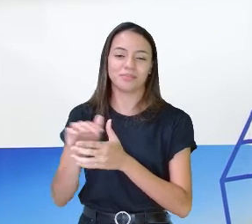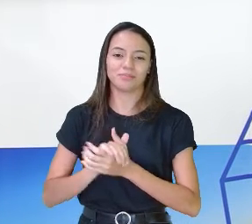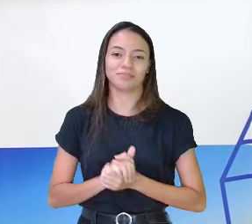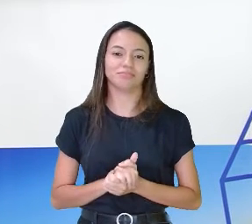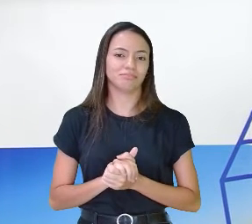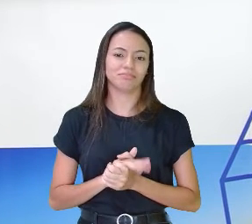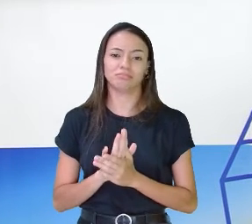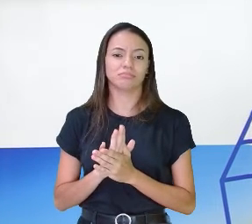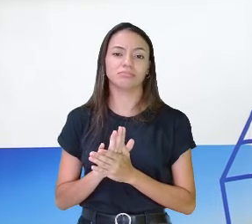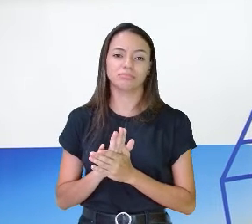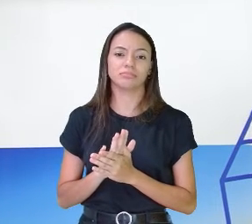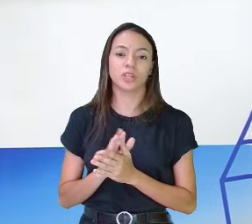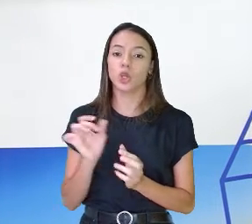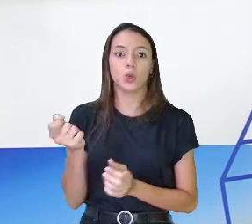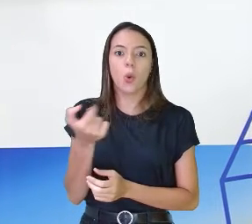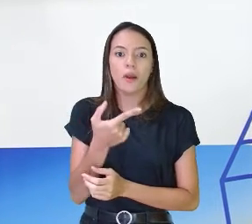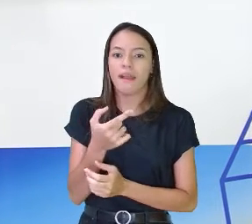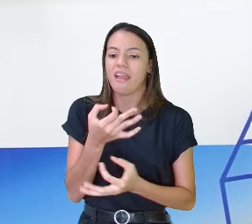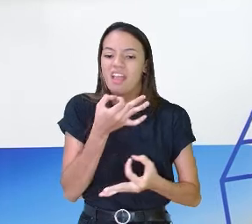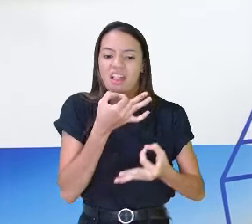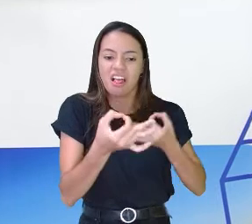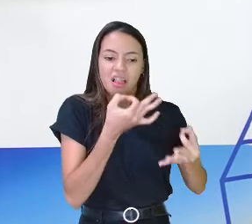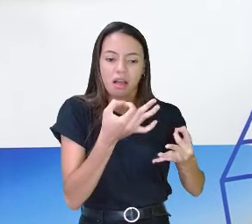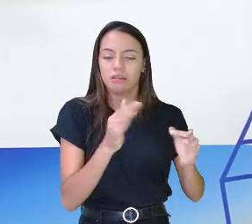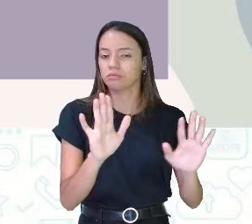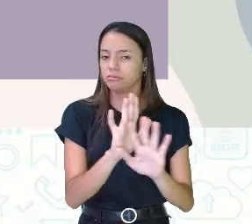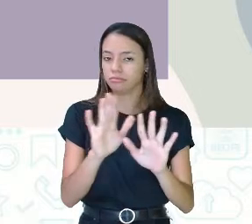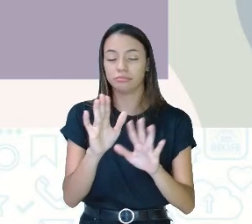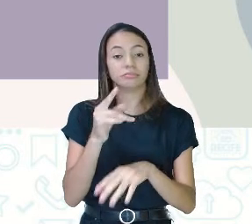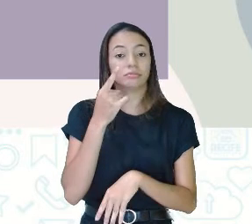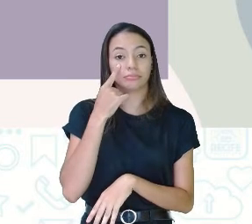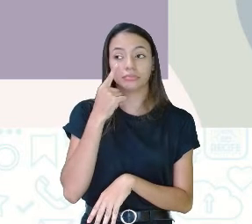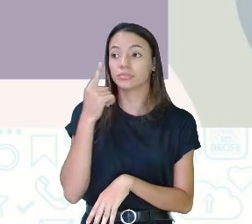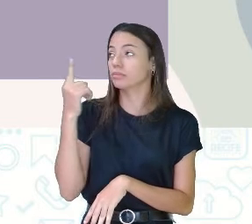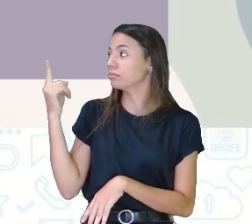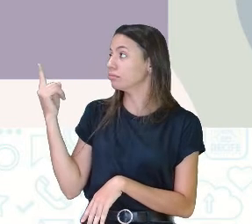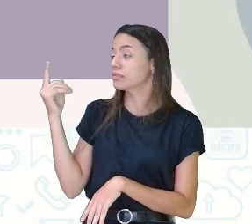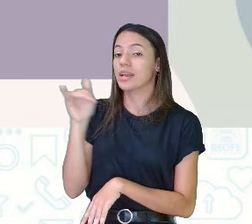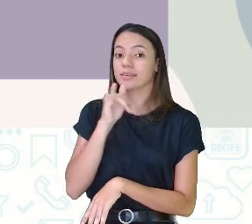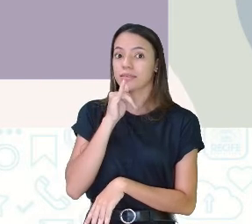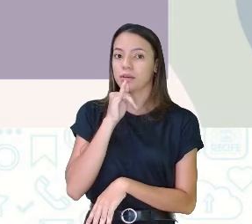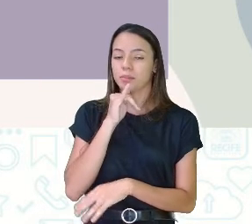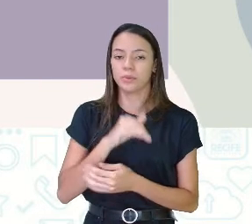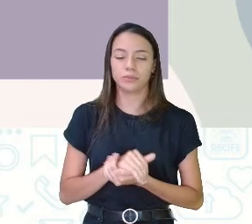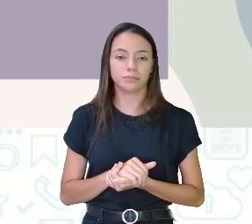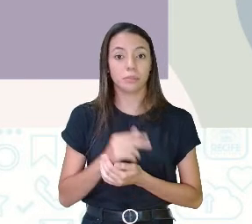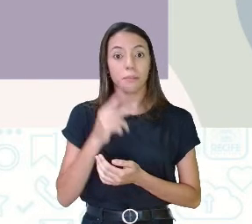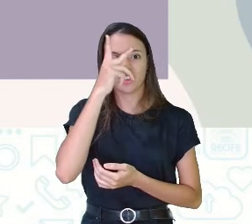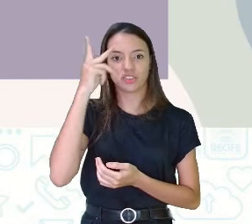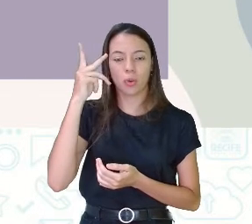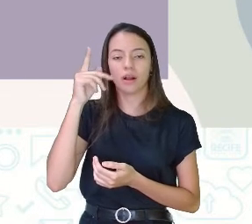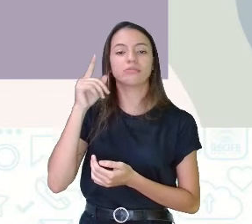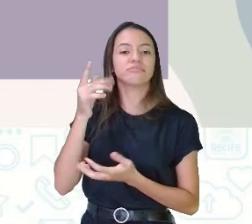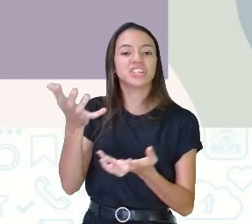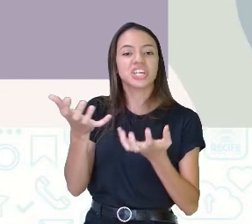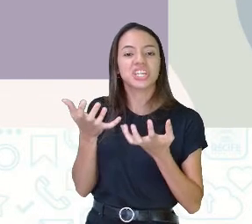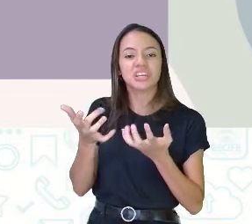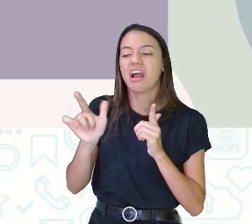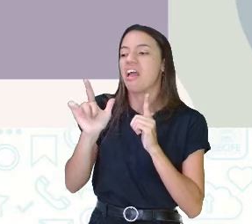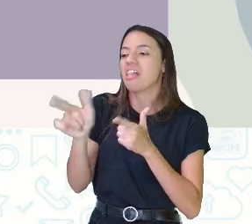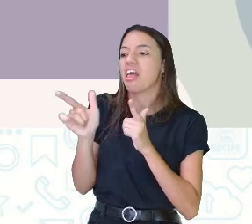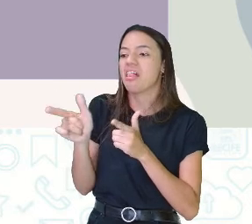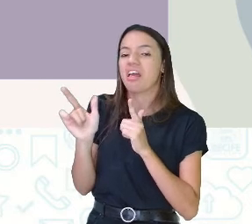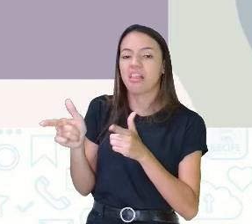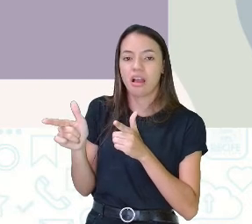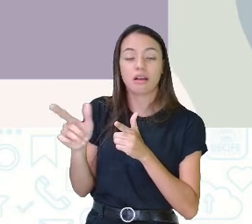da crítica mesmo, né? Então, ó, nesse exemplo, o enunciador de forma ofensiva desmente sua